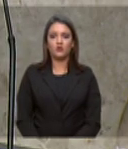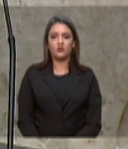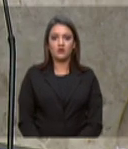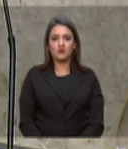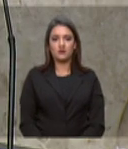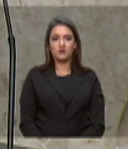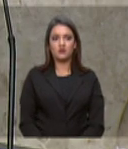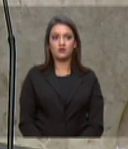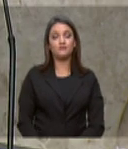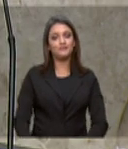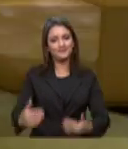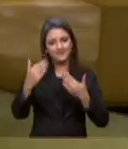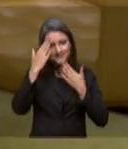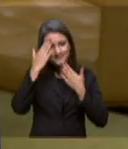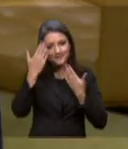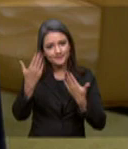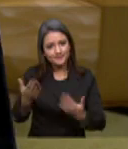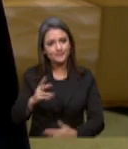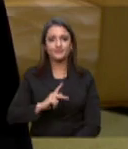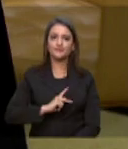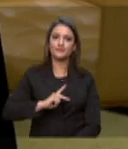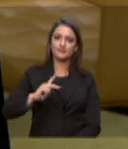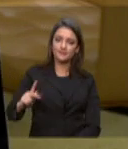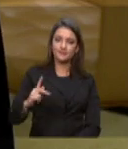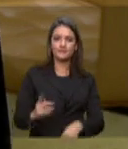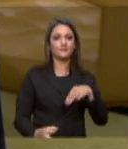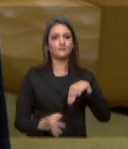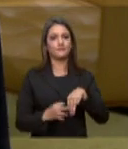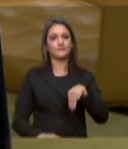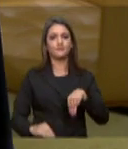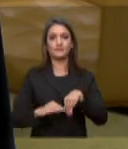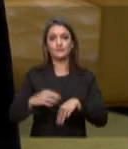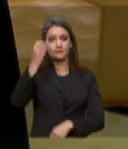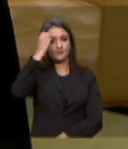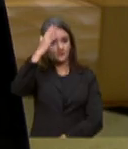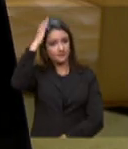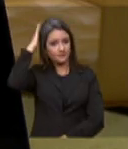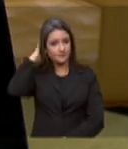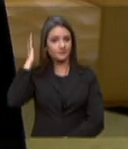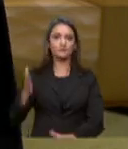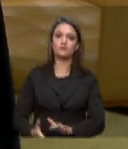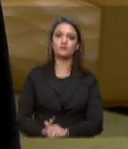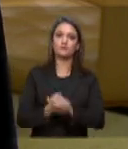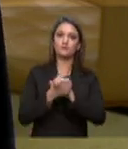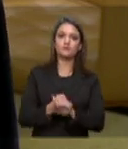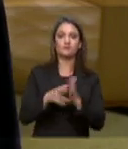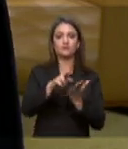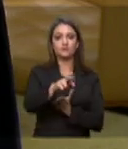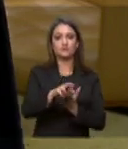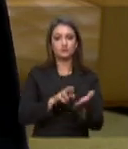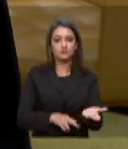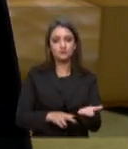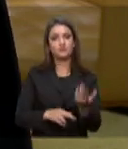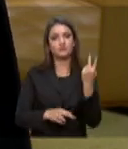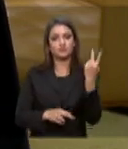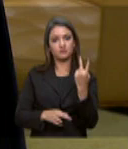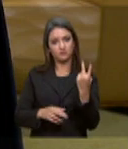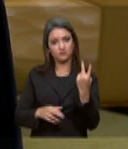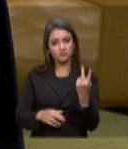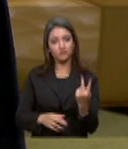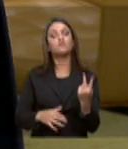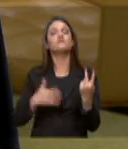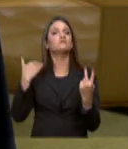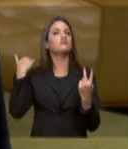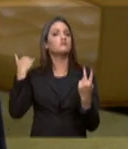Muito obrigado, excelentíssimo senhor presidente, ministro Luiz Fux, excelentíssimas ministras relatoras destes processos, ministra